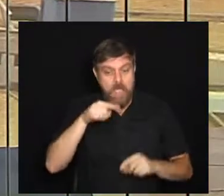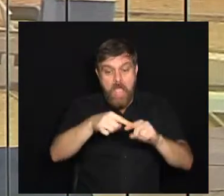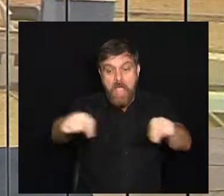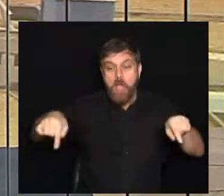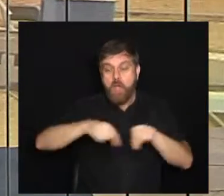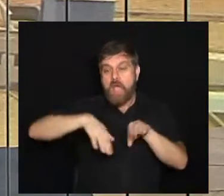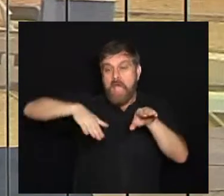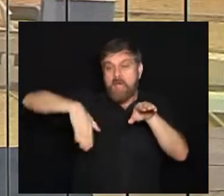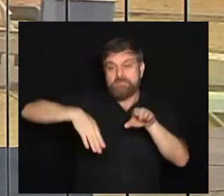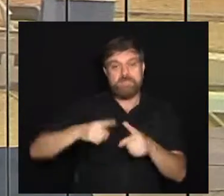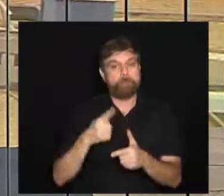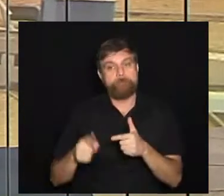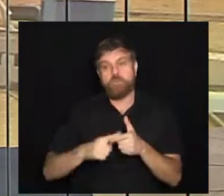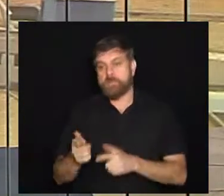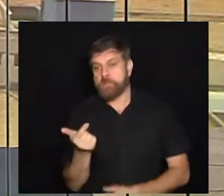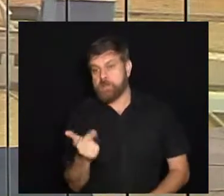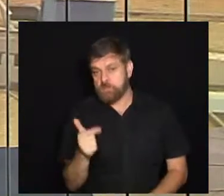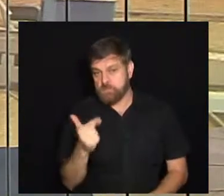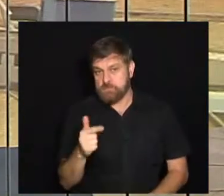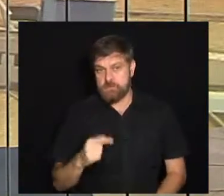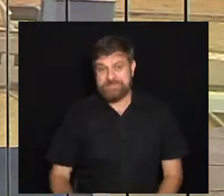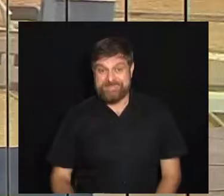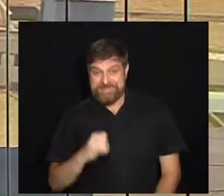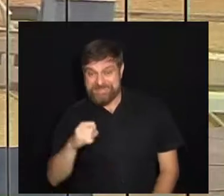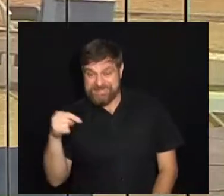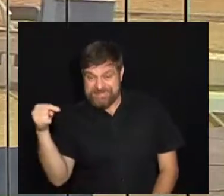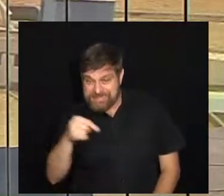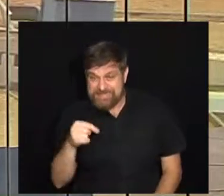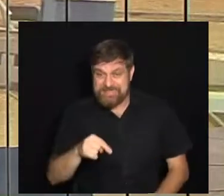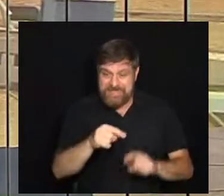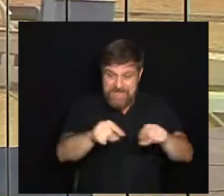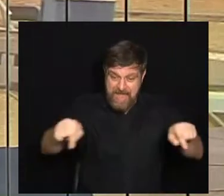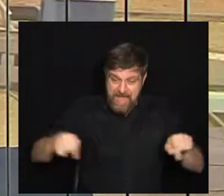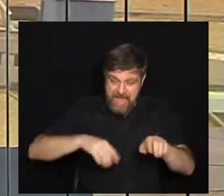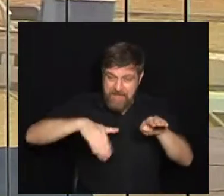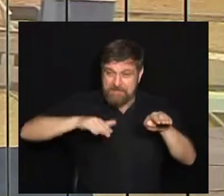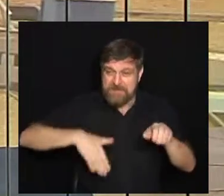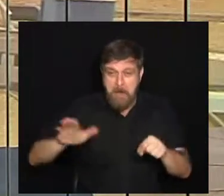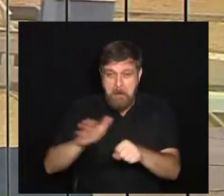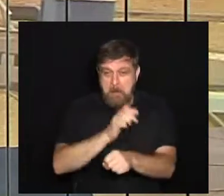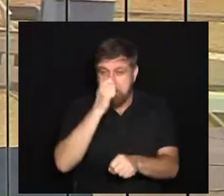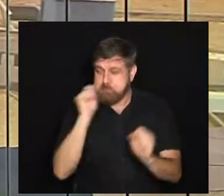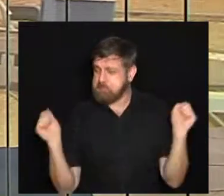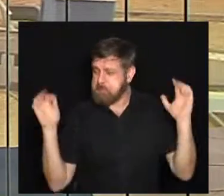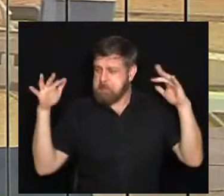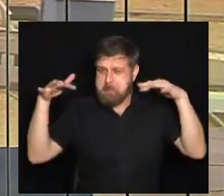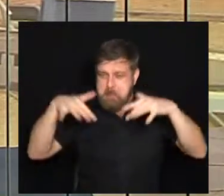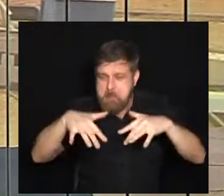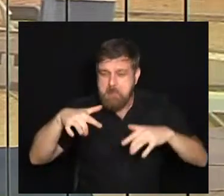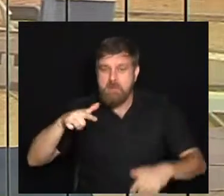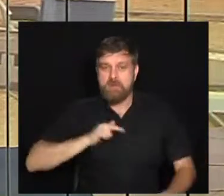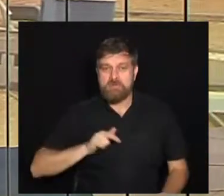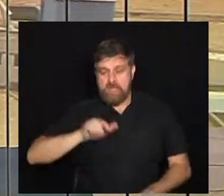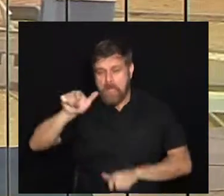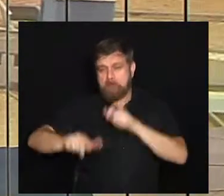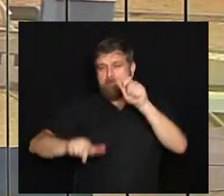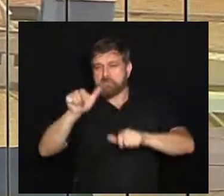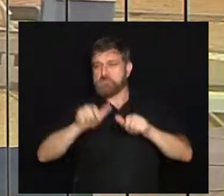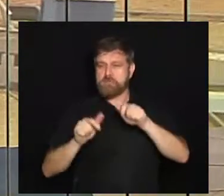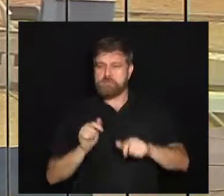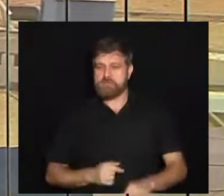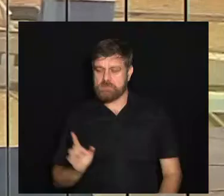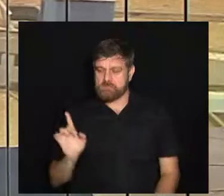piscinas não tem tanta esse problema tá é ainda assim se a piscina estiver cheia se fosse a piscina você não tiver aberta e por conta disso muitas pessoas